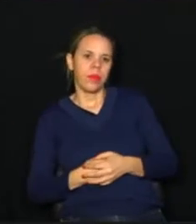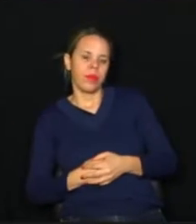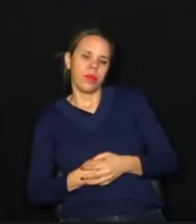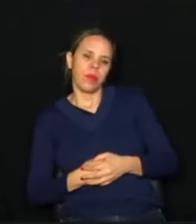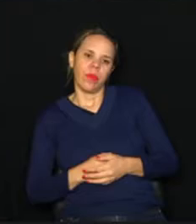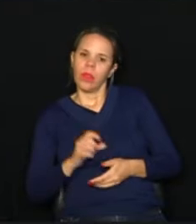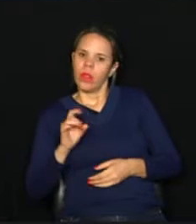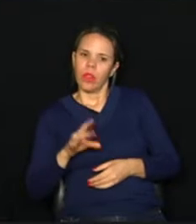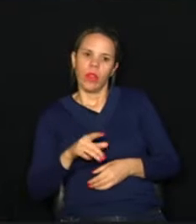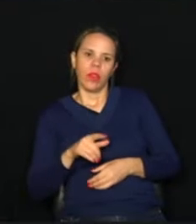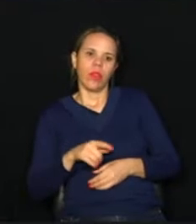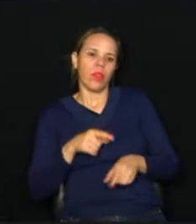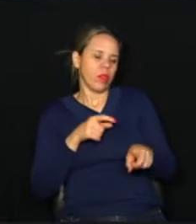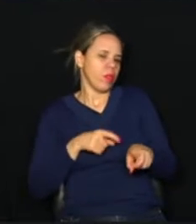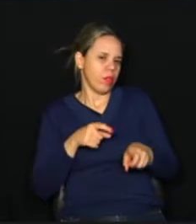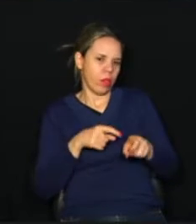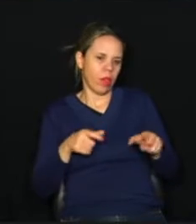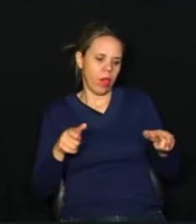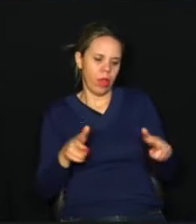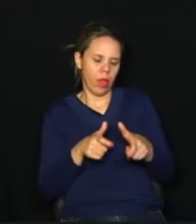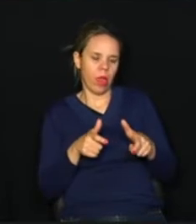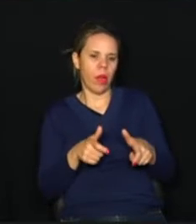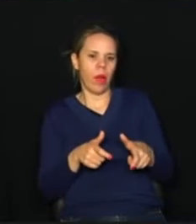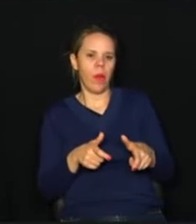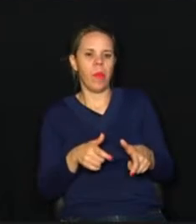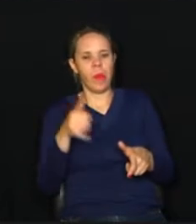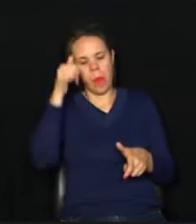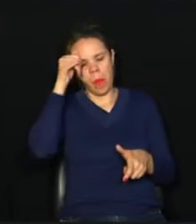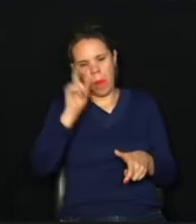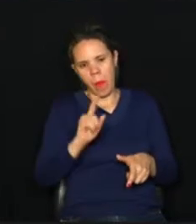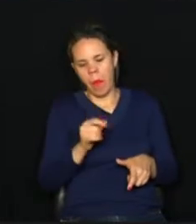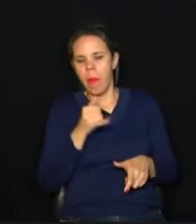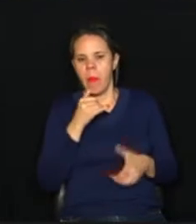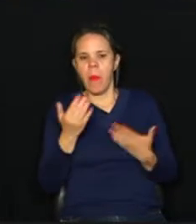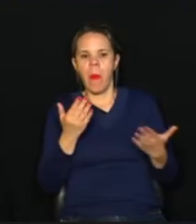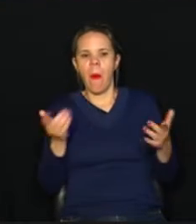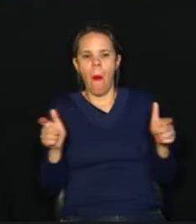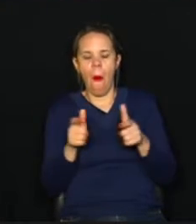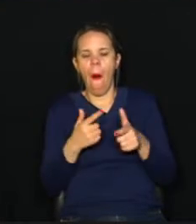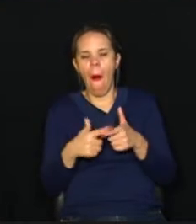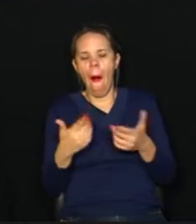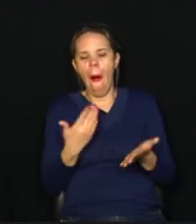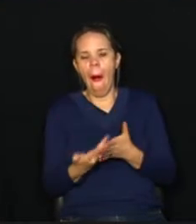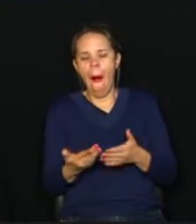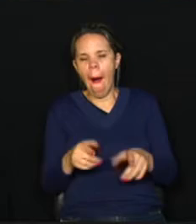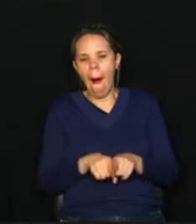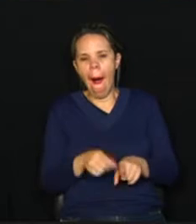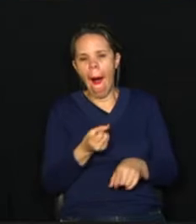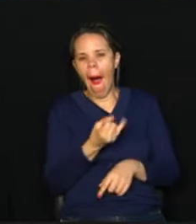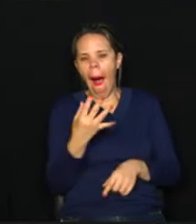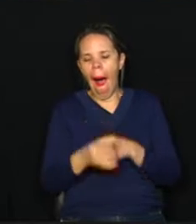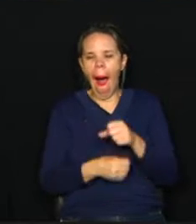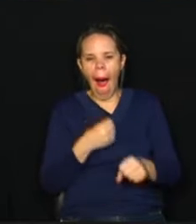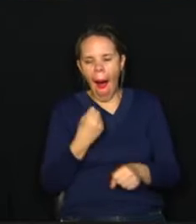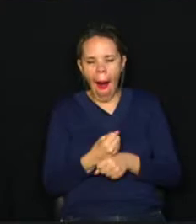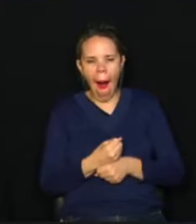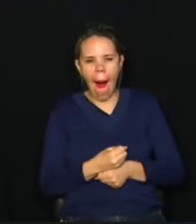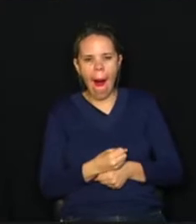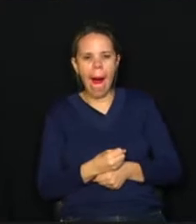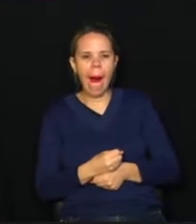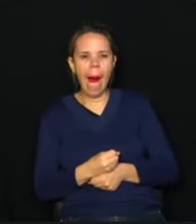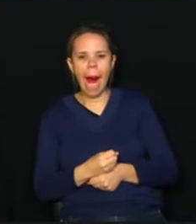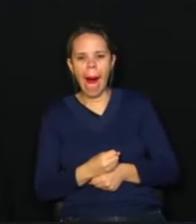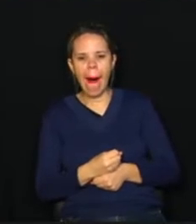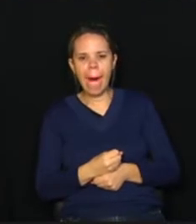as pastagens que perderam espaço. Se nós pegarmos, por exemplo, plantas anuais